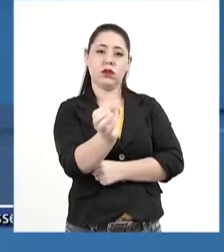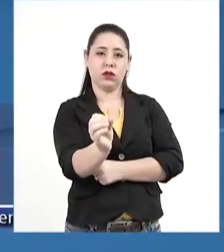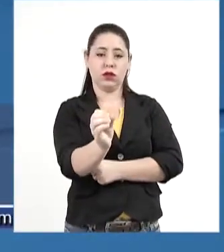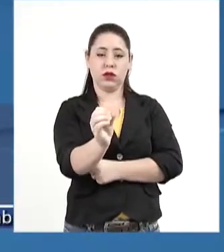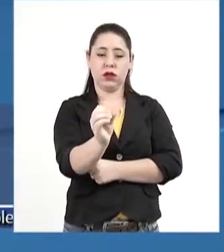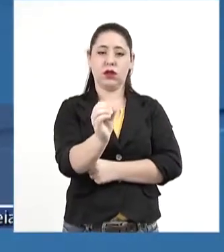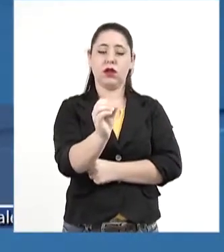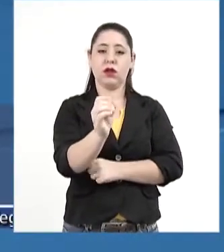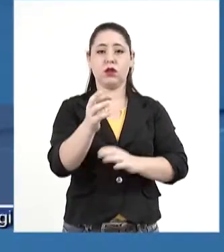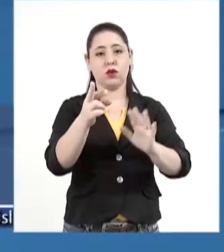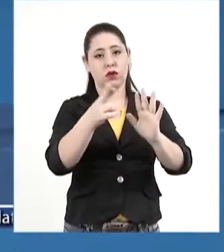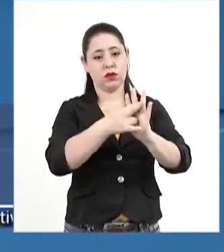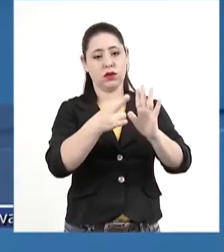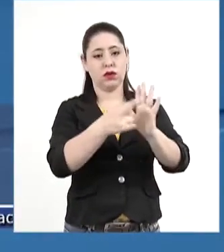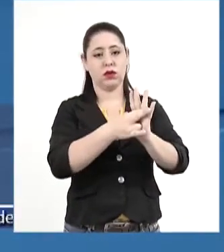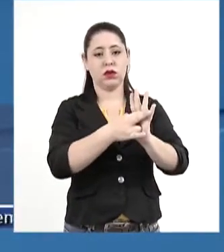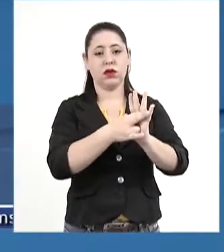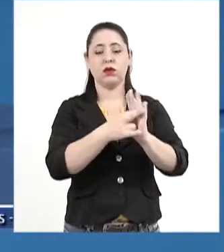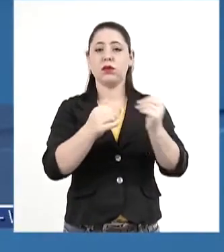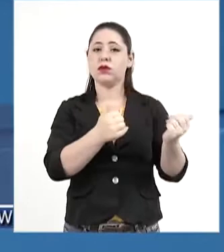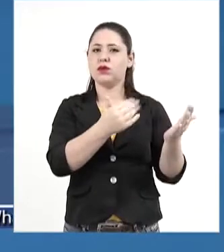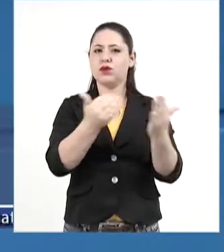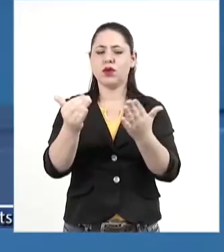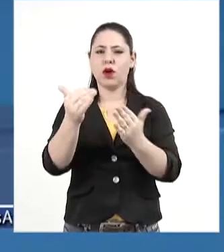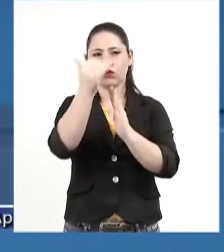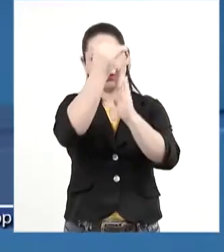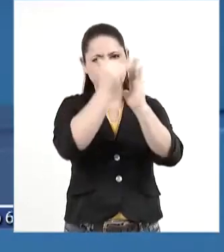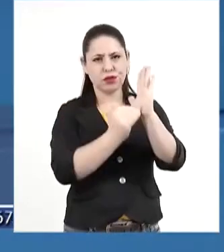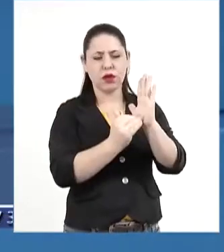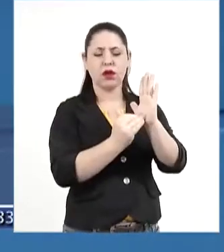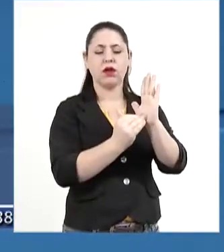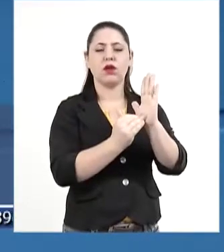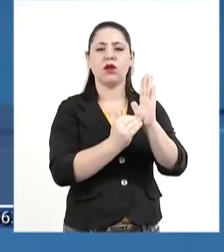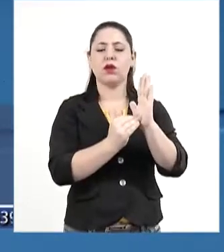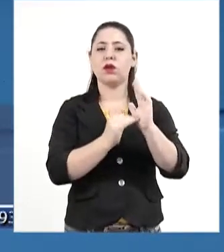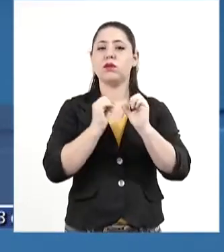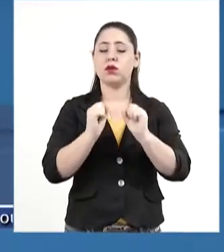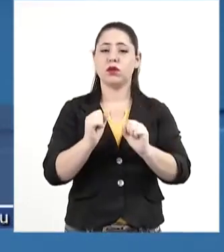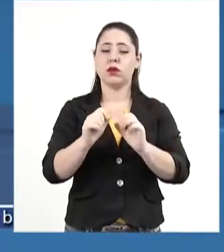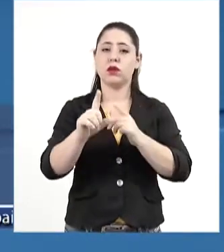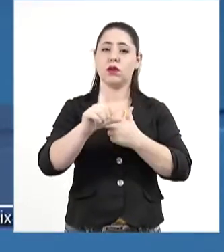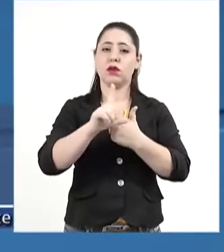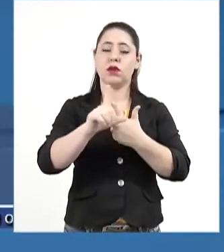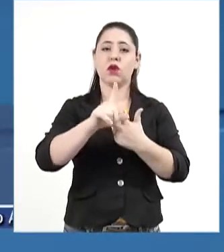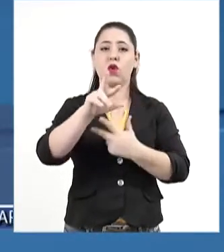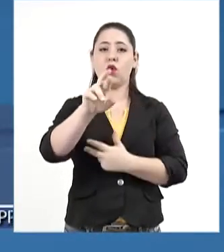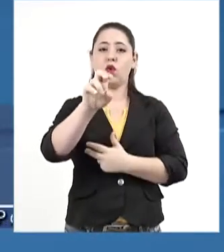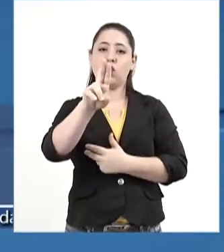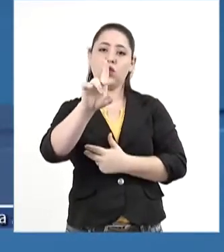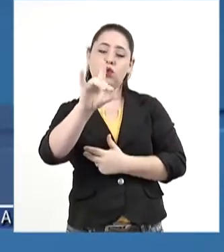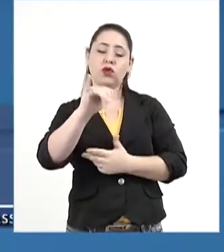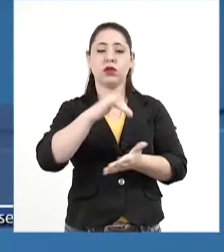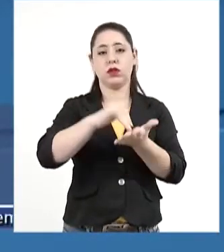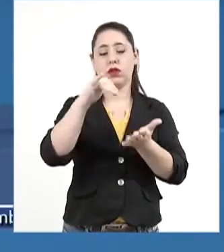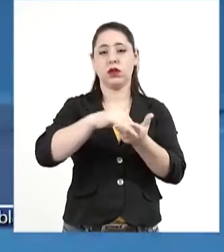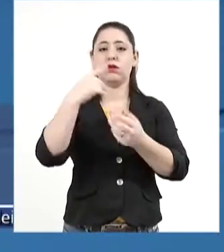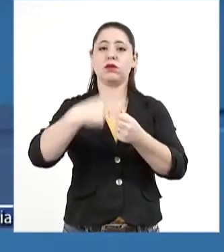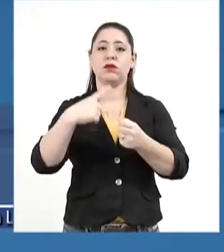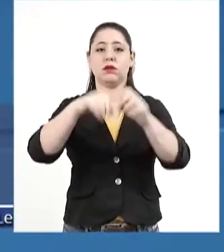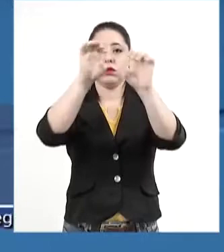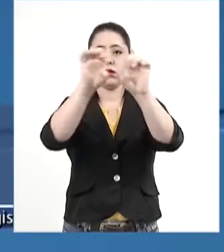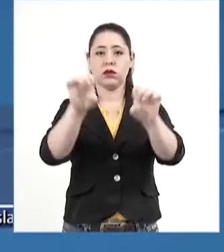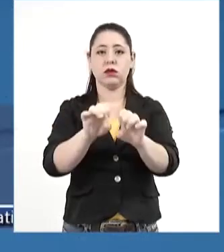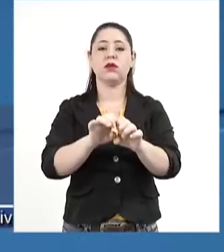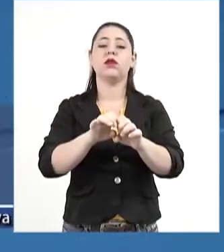Consolidação do Regimento Interno, para que seja encaminhado expediente desse Poder Legislativo ao senhor Rude Fiorelli, secretário municipal de Infraestrutura